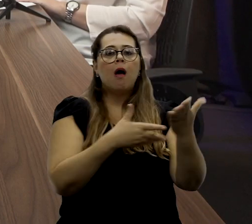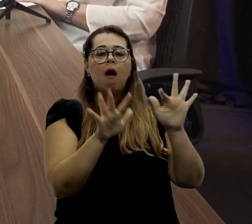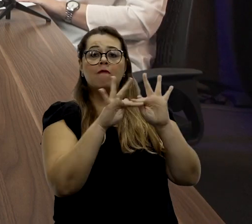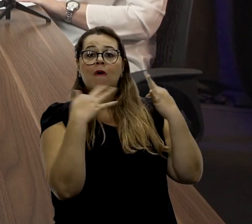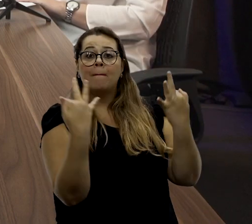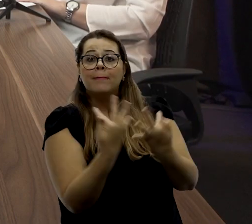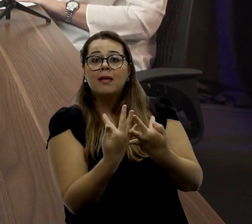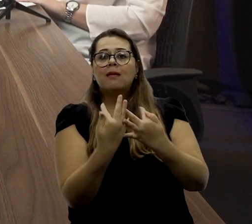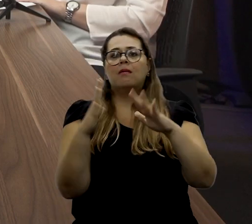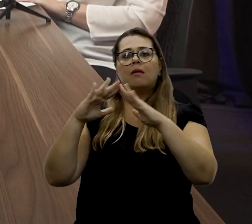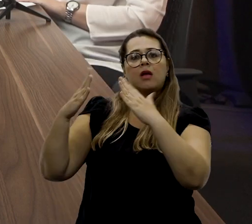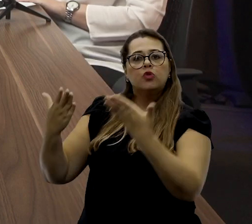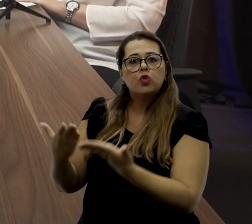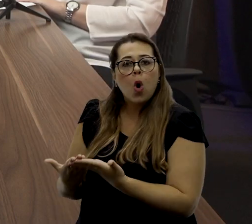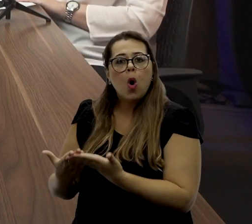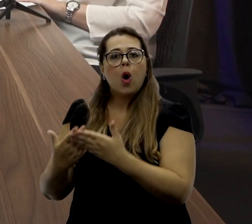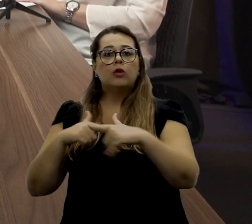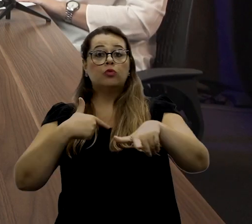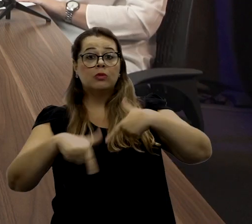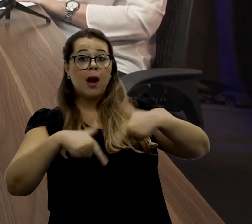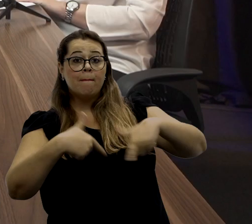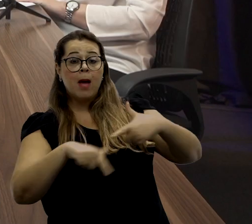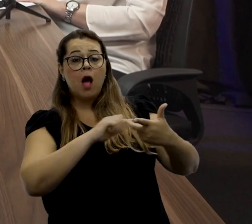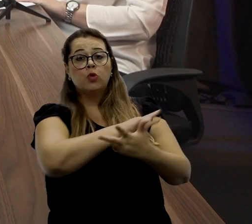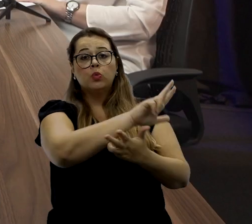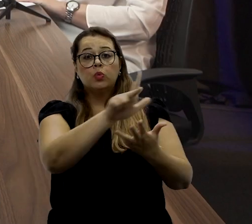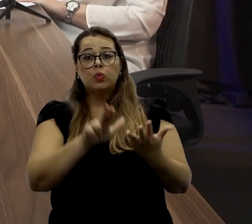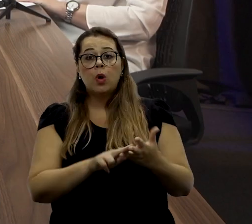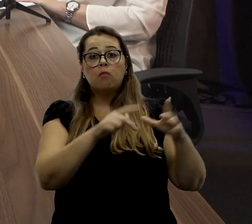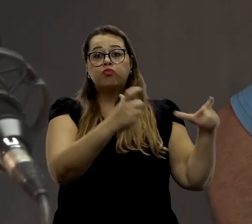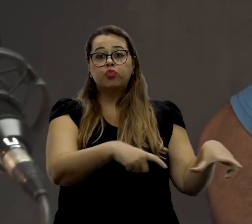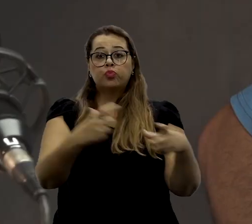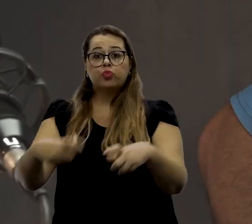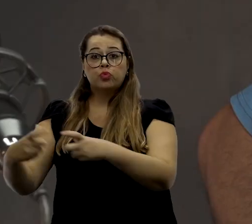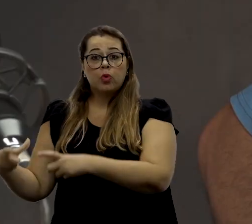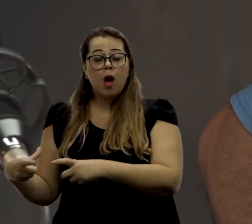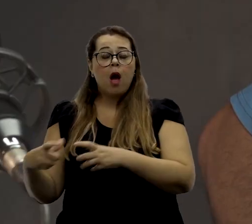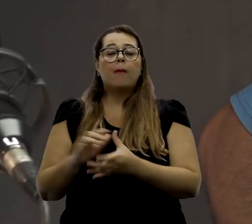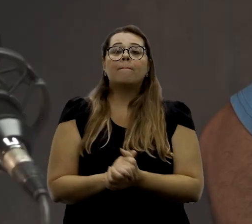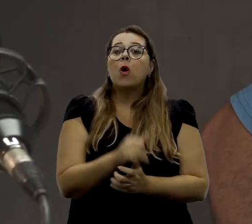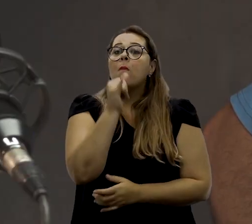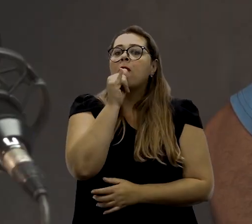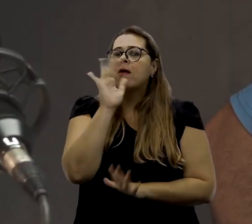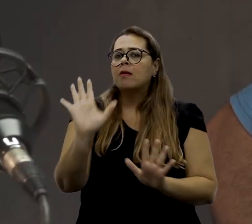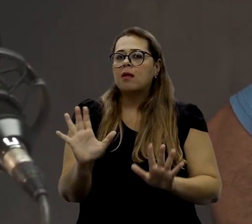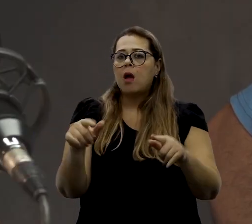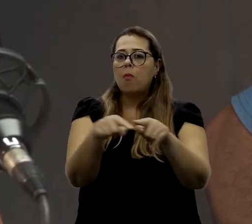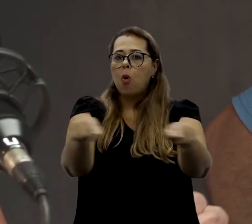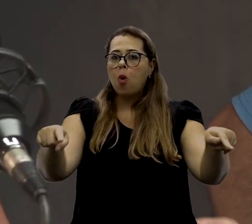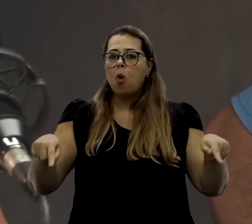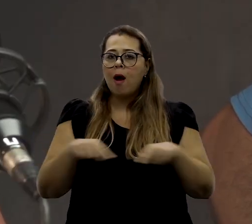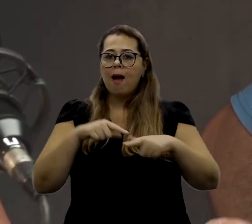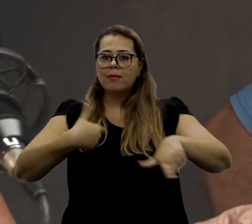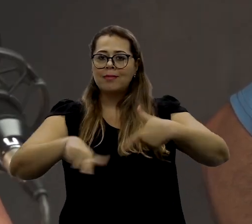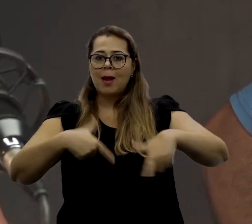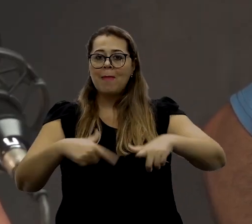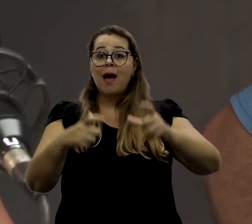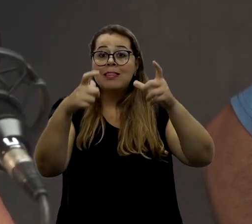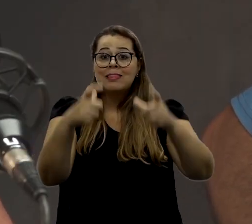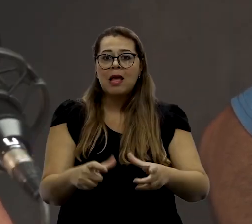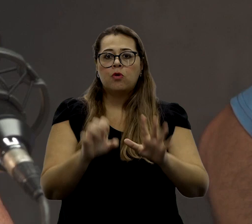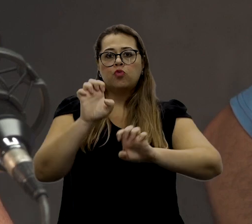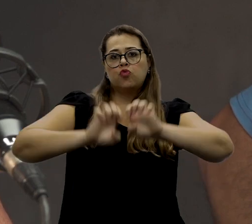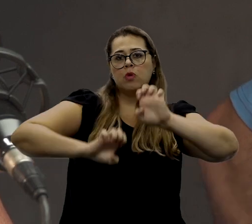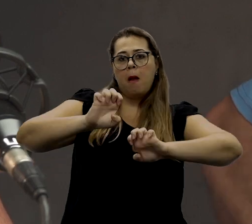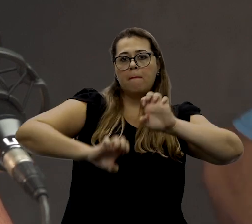as famílias, nas escolas, no trabalho. A saúde mental, por exemplo, na área de trabalho, é ter esse espaço